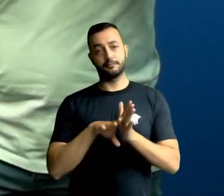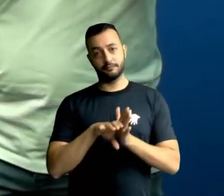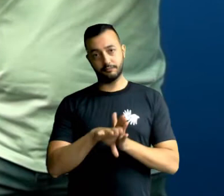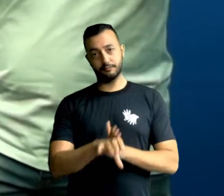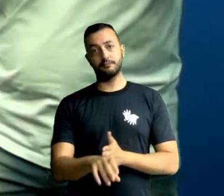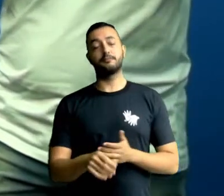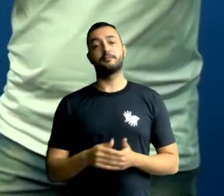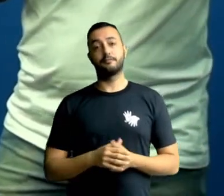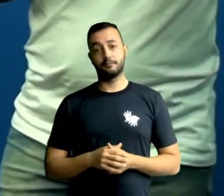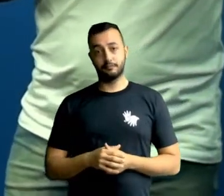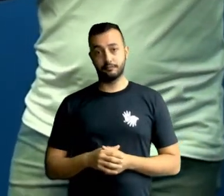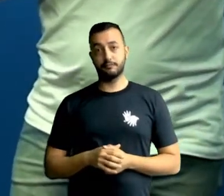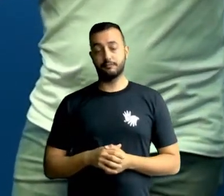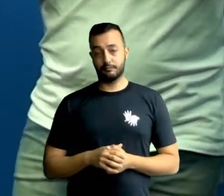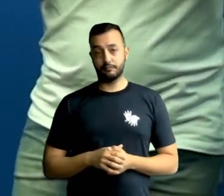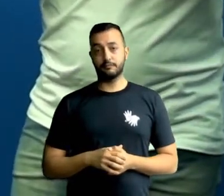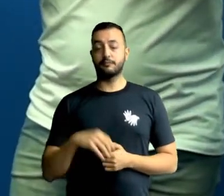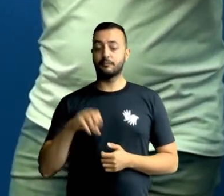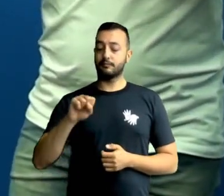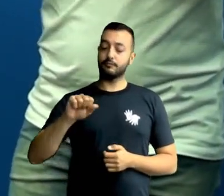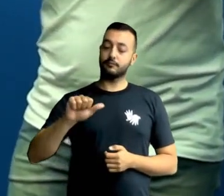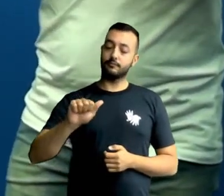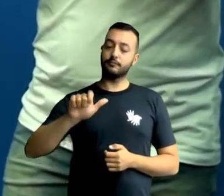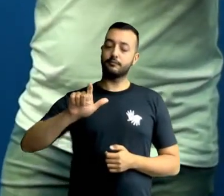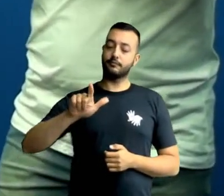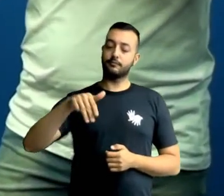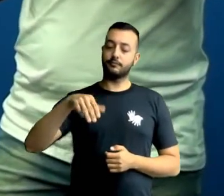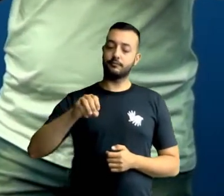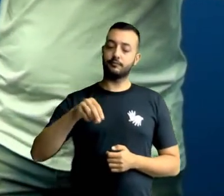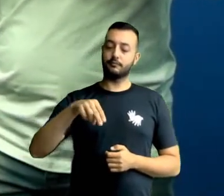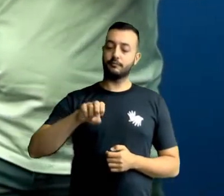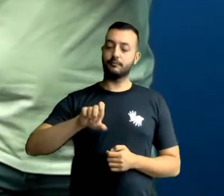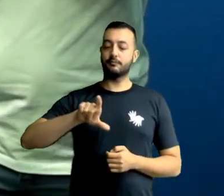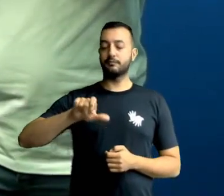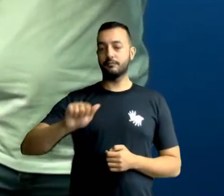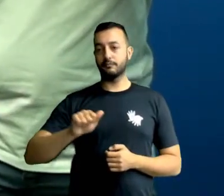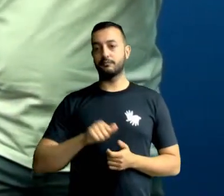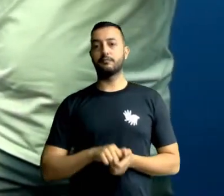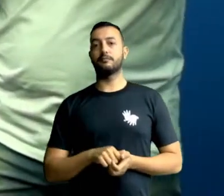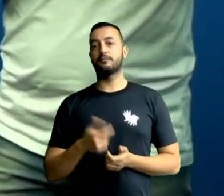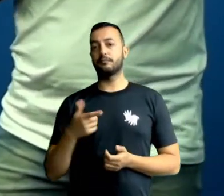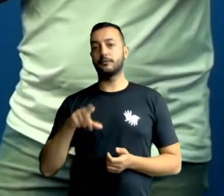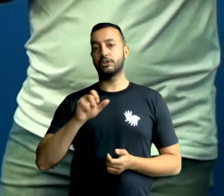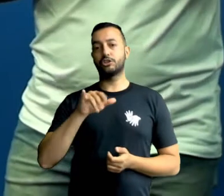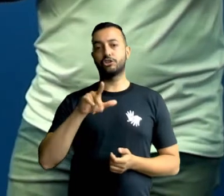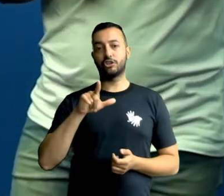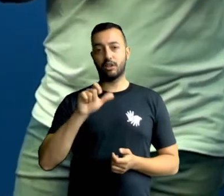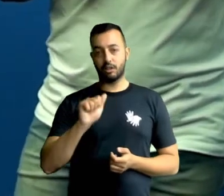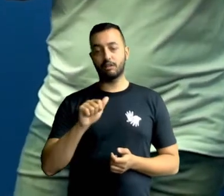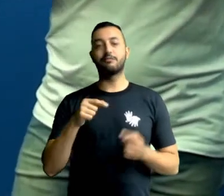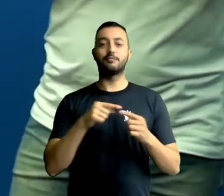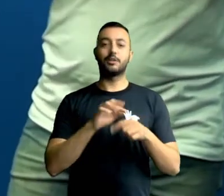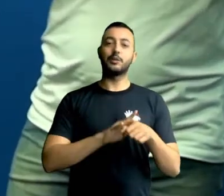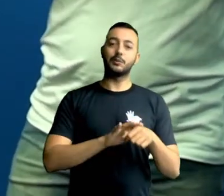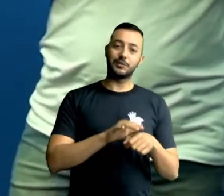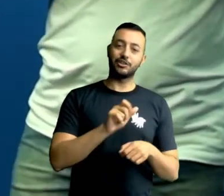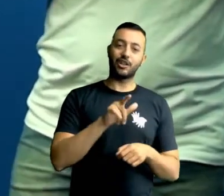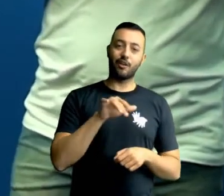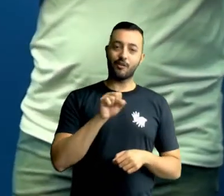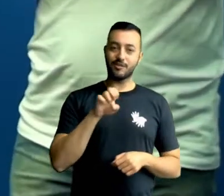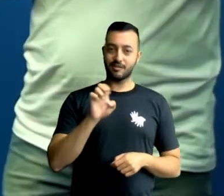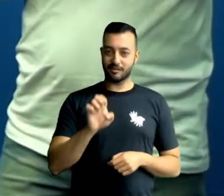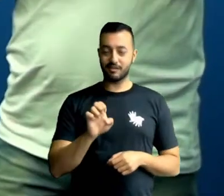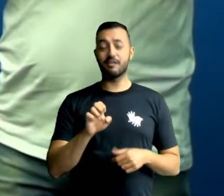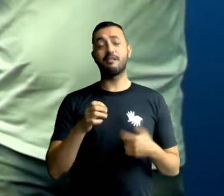bactéria. Então, a salmonela transmite a salmonelose, a shigela, a shigelose. Então, essas